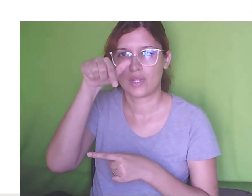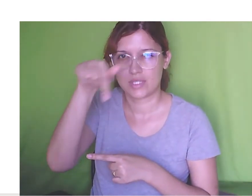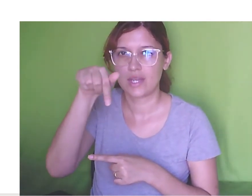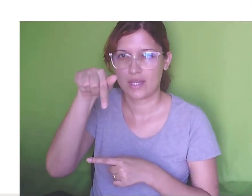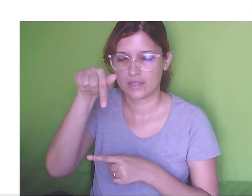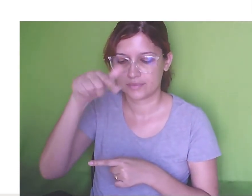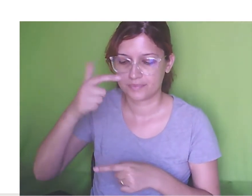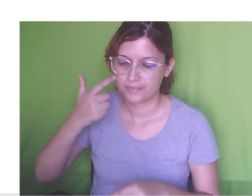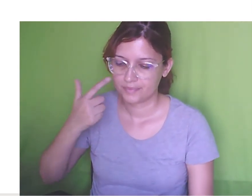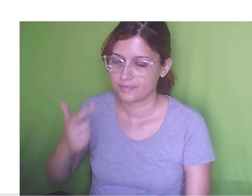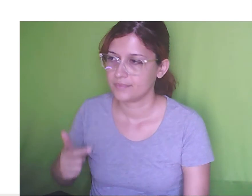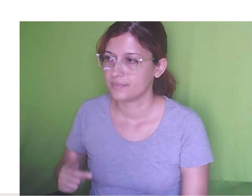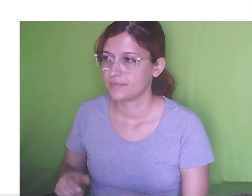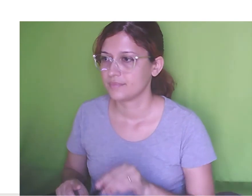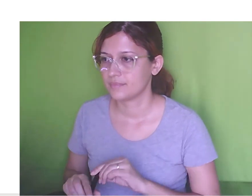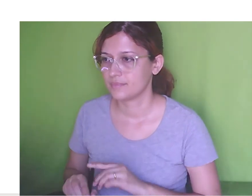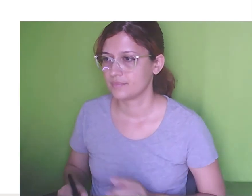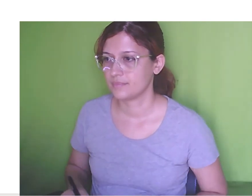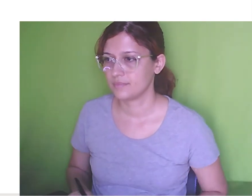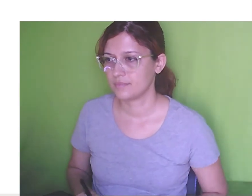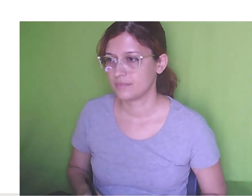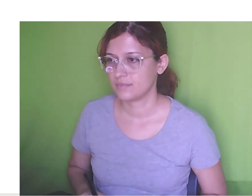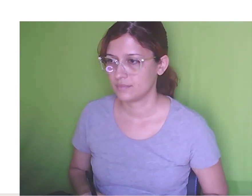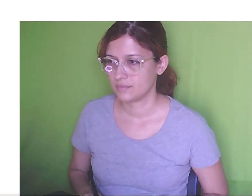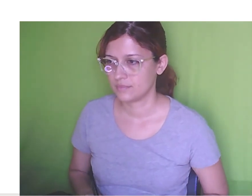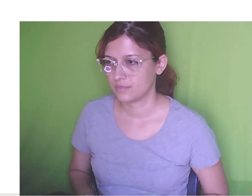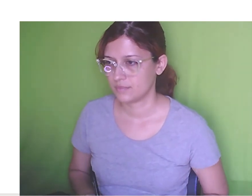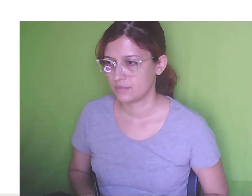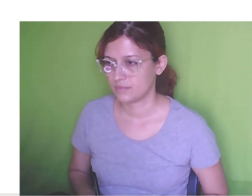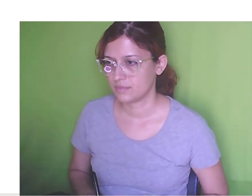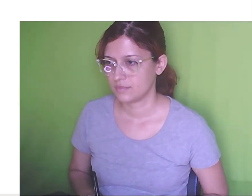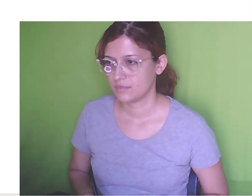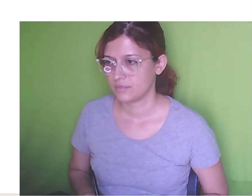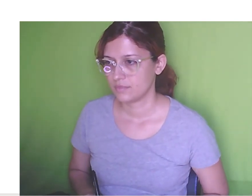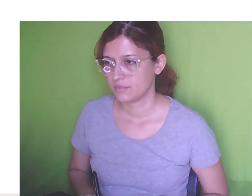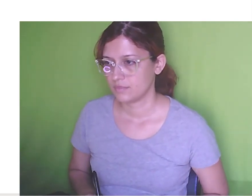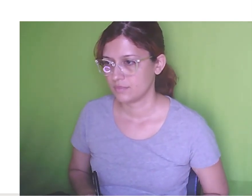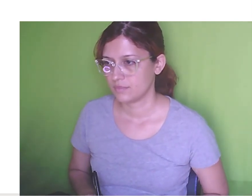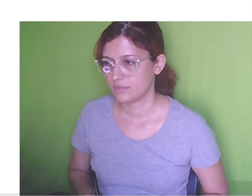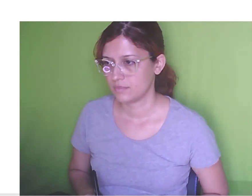falei que ela tem uma barreira de 0,7?